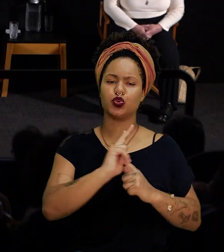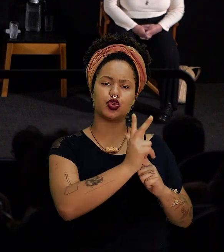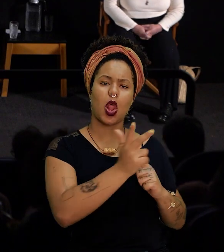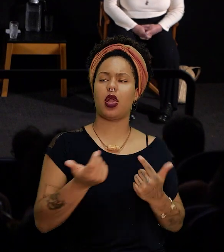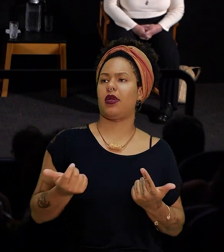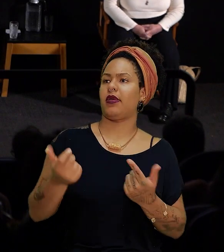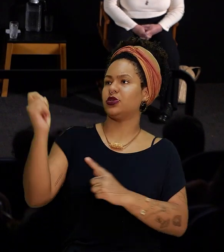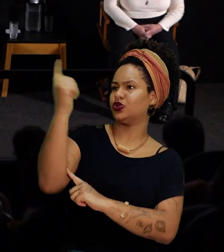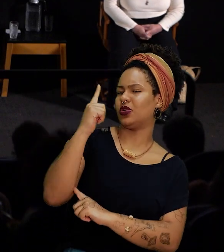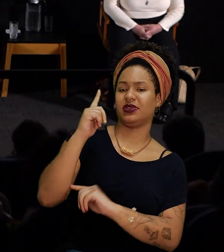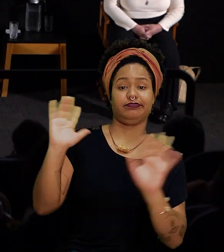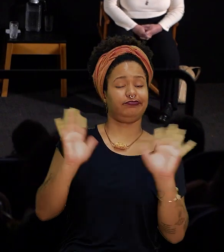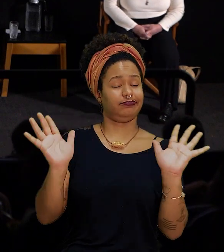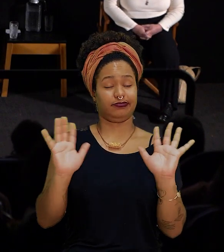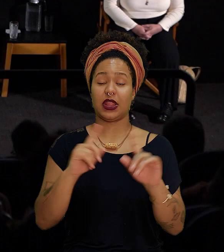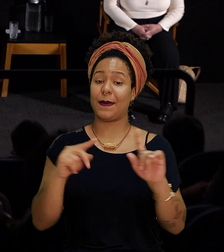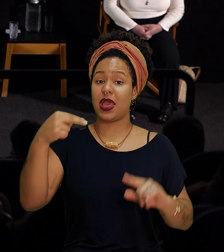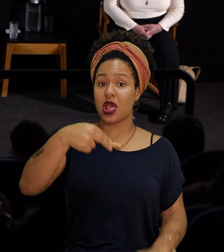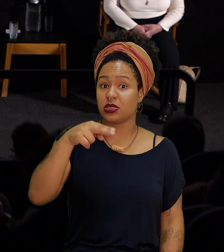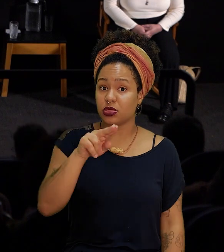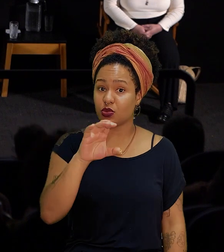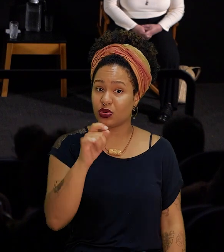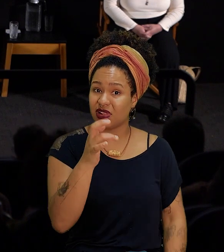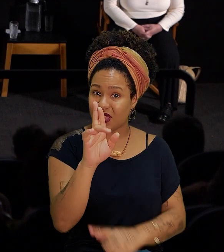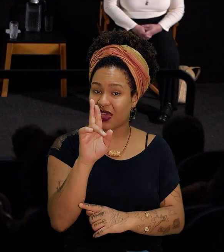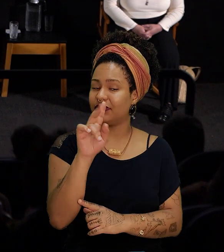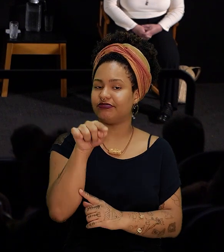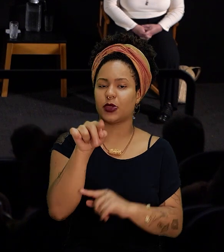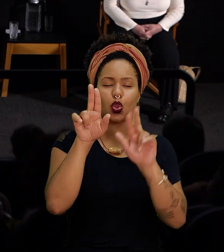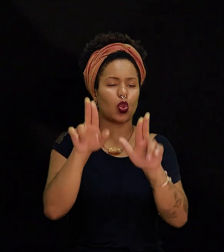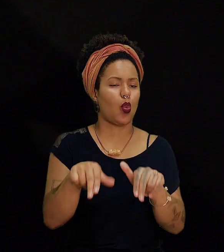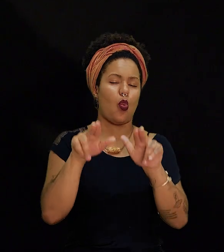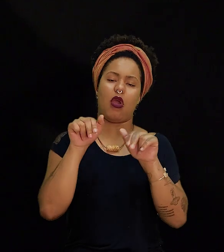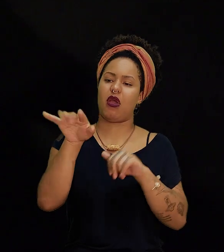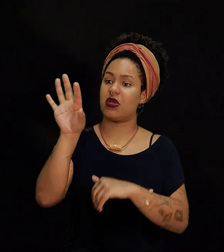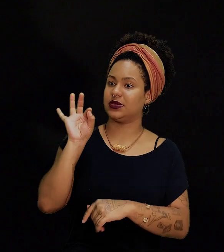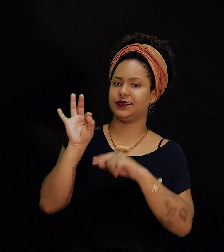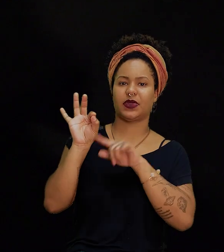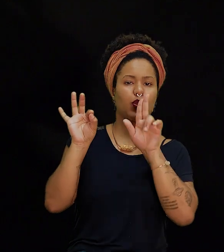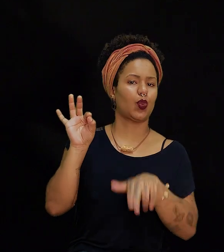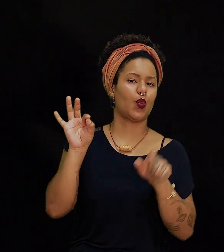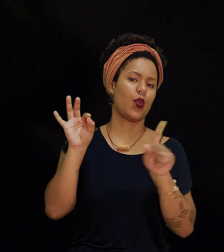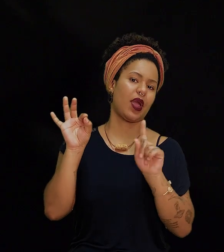solar, eólica, etc. Agora, nuclear nunca foi uma